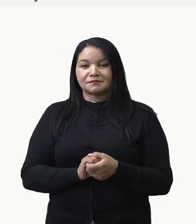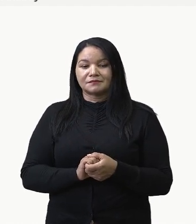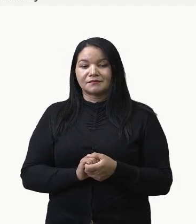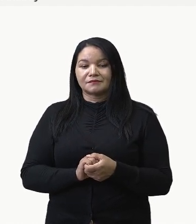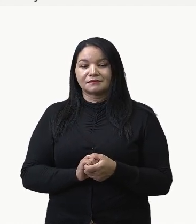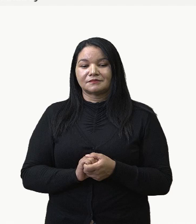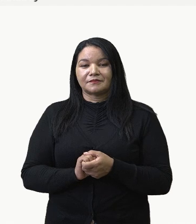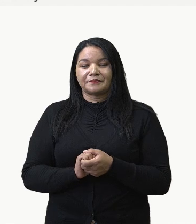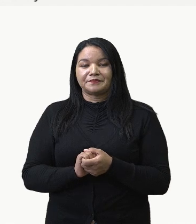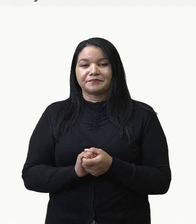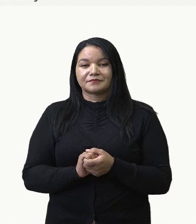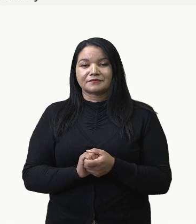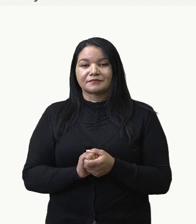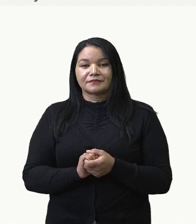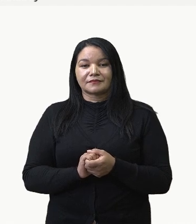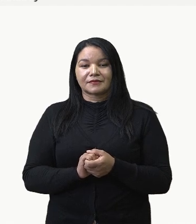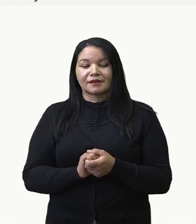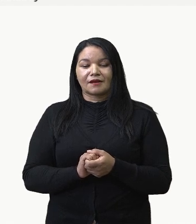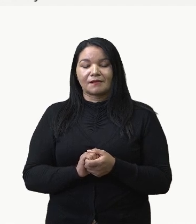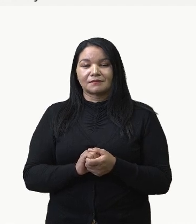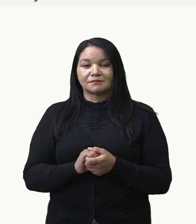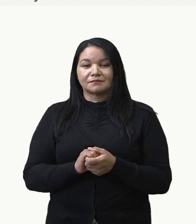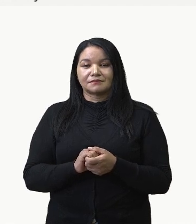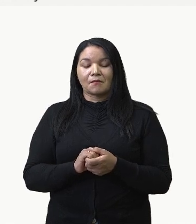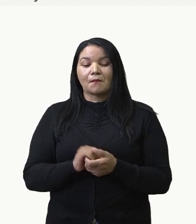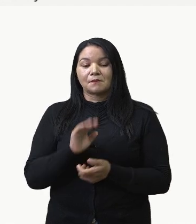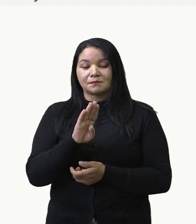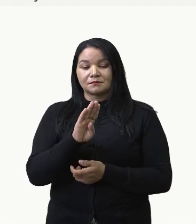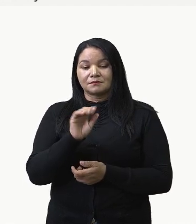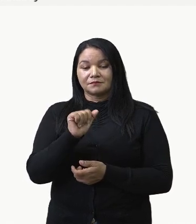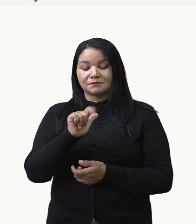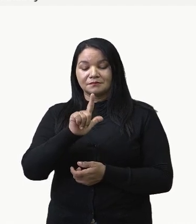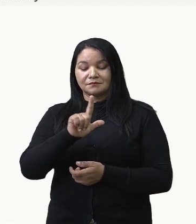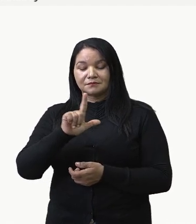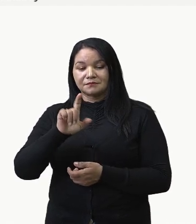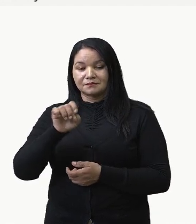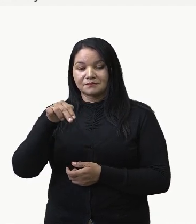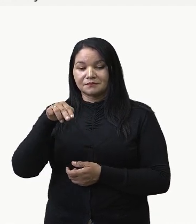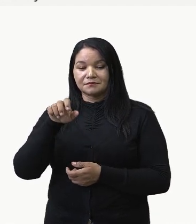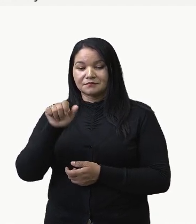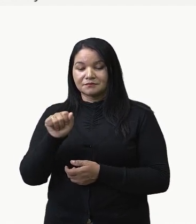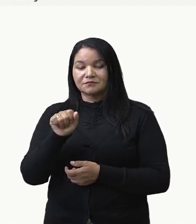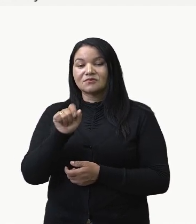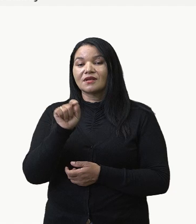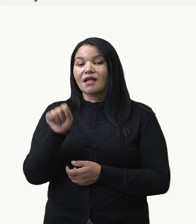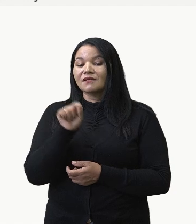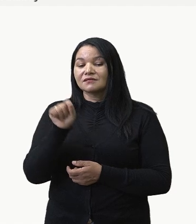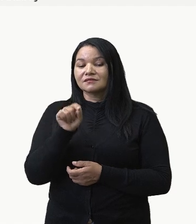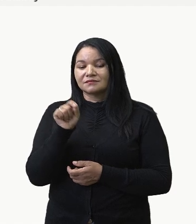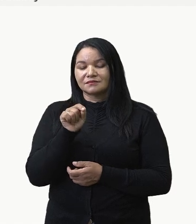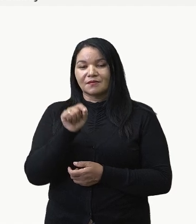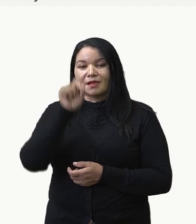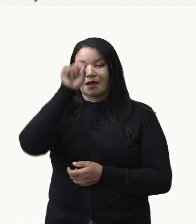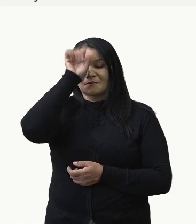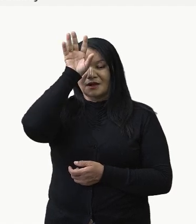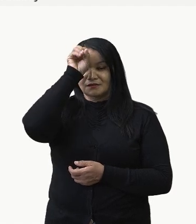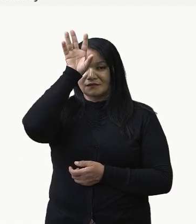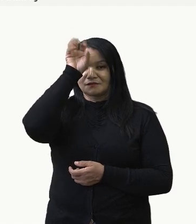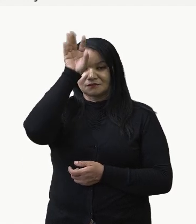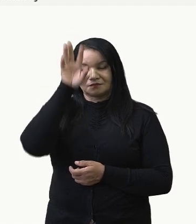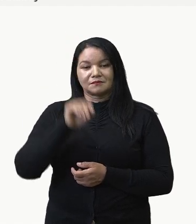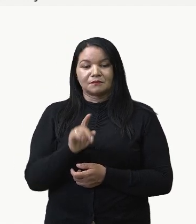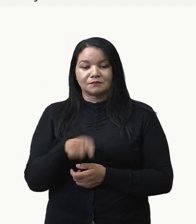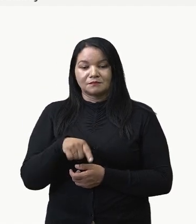melhor a tão conhecida baena a baleia né pessoal aproveitem